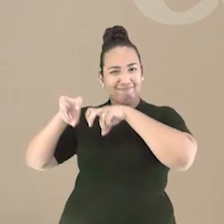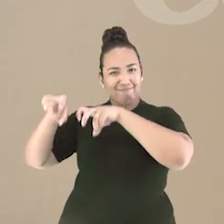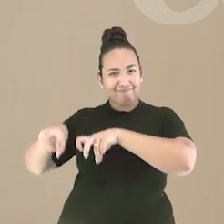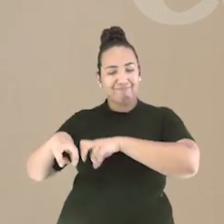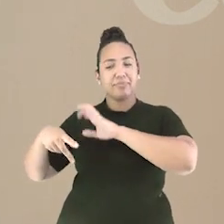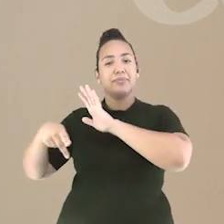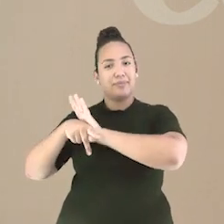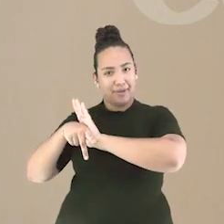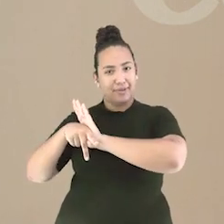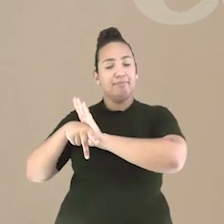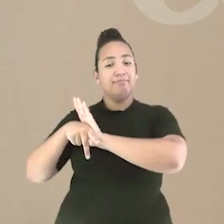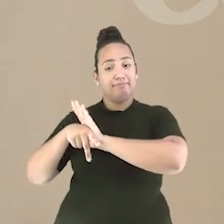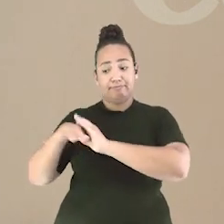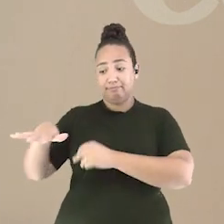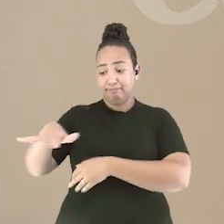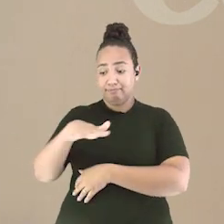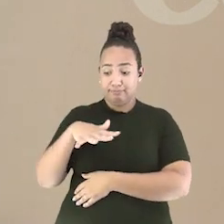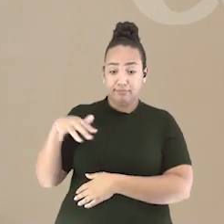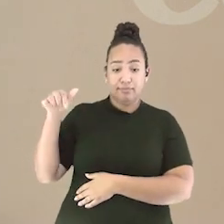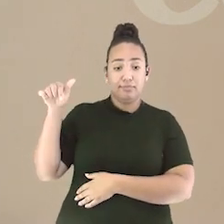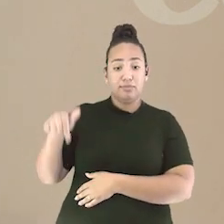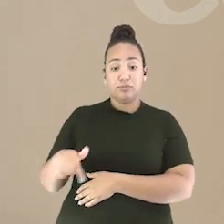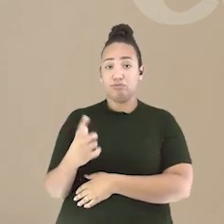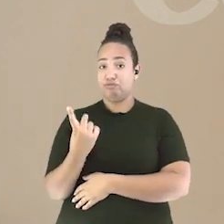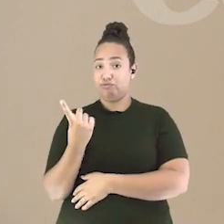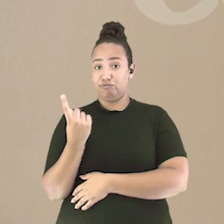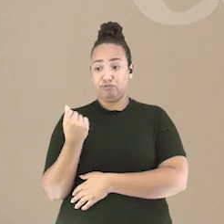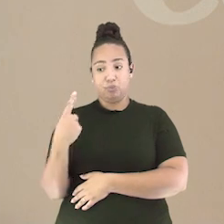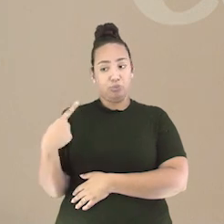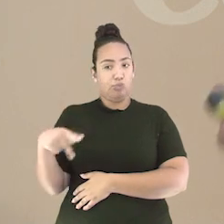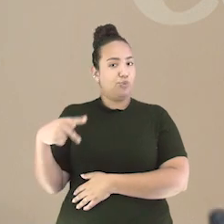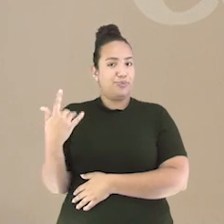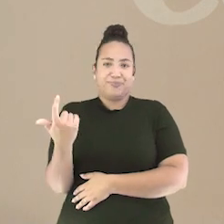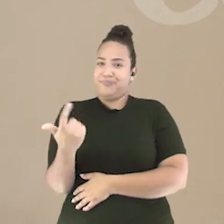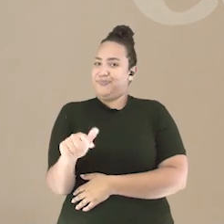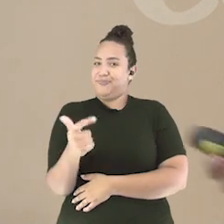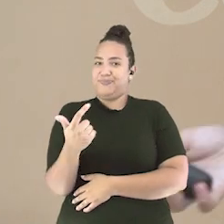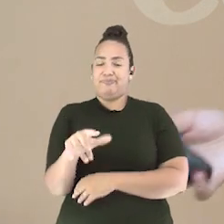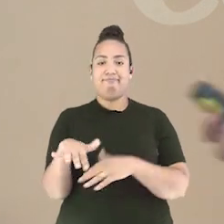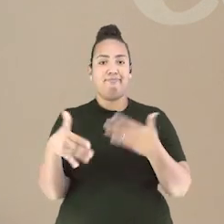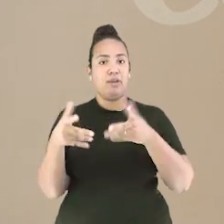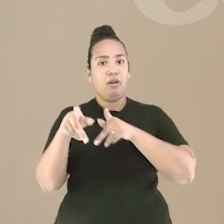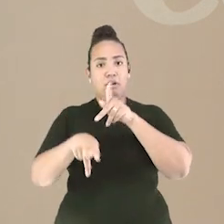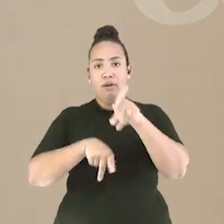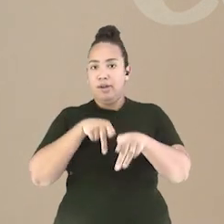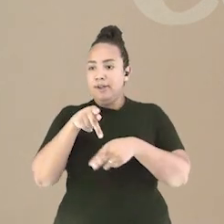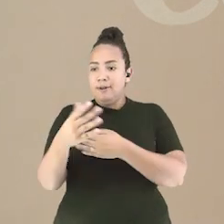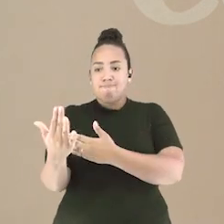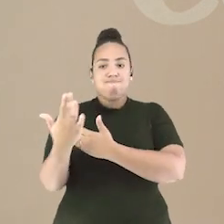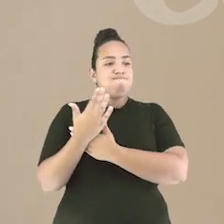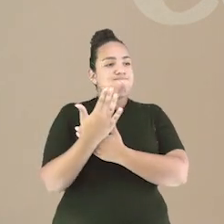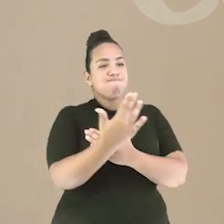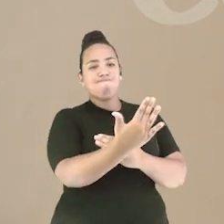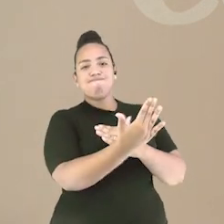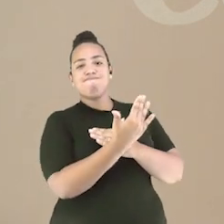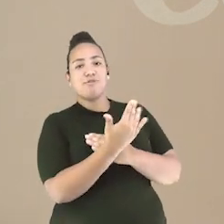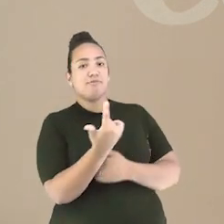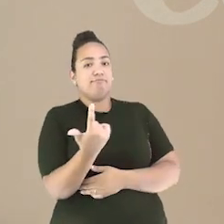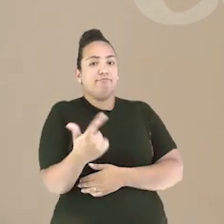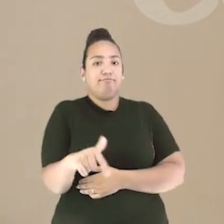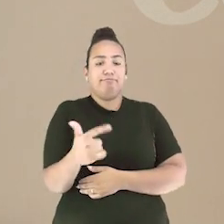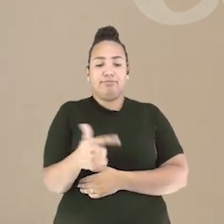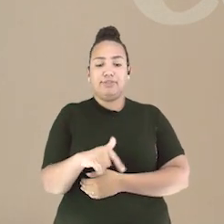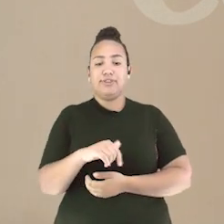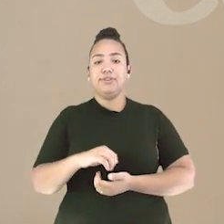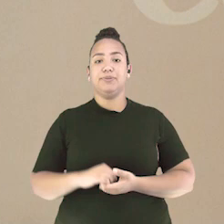no interior dos estados, naqueles locais onde o dinheiro público não chegava e a população não tinha auxílio nenhum.